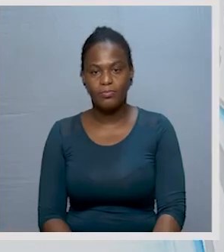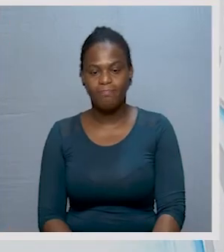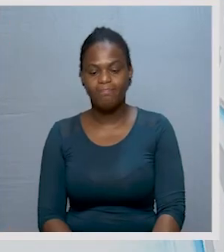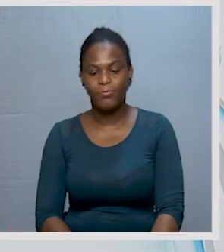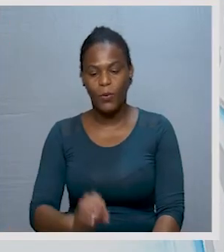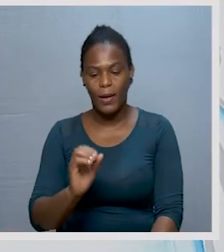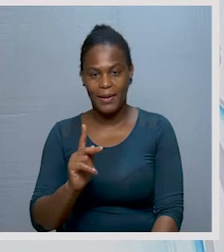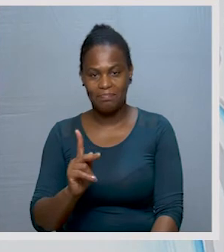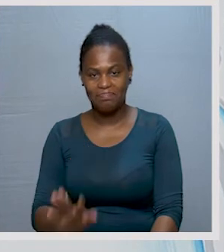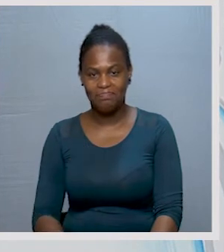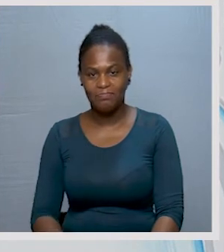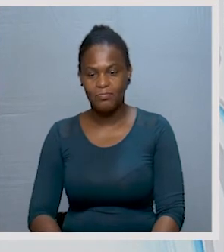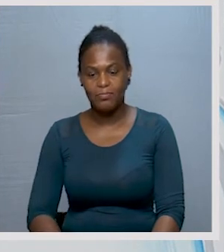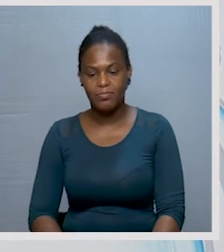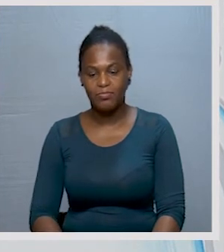Ok?